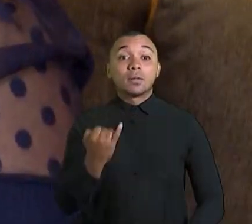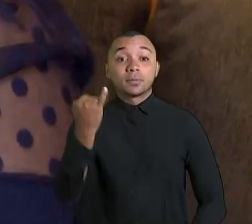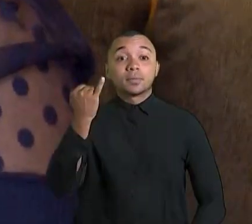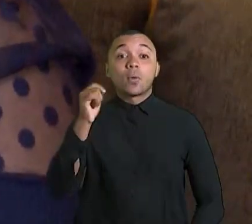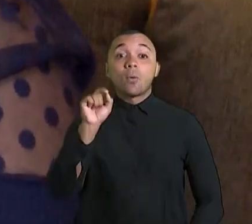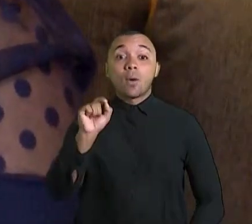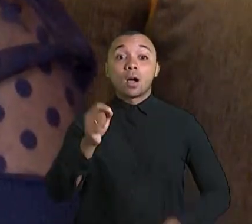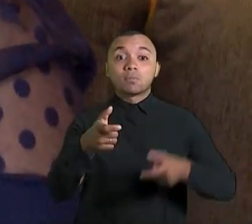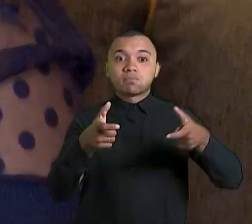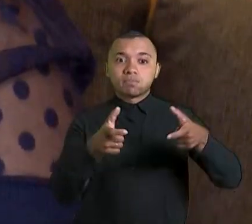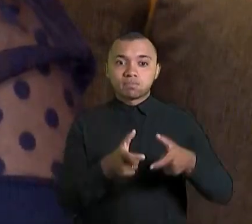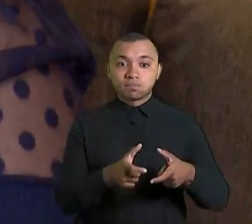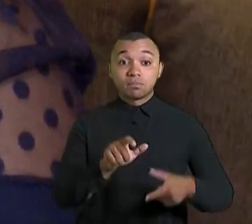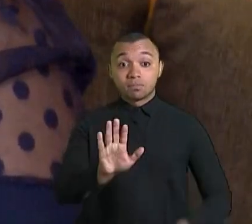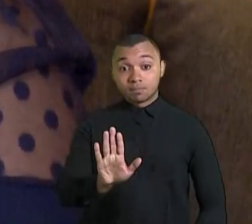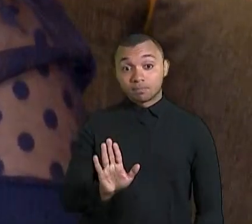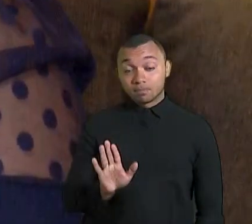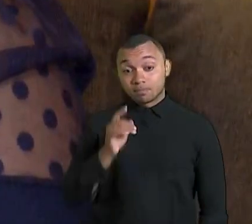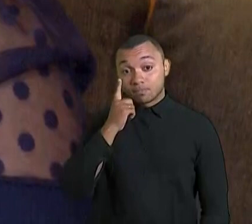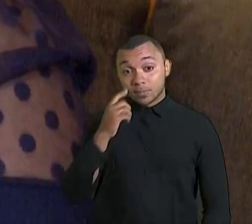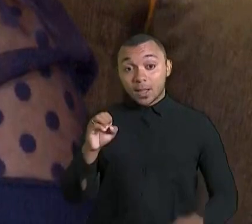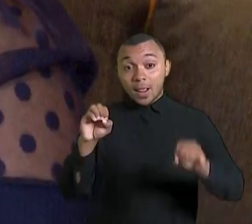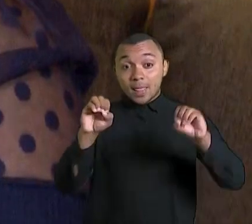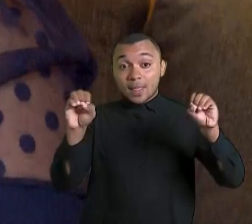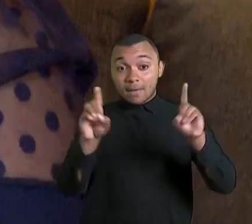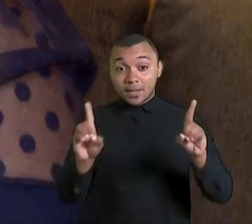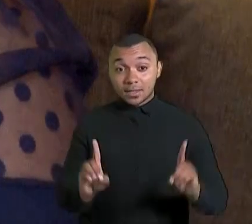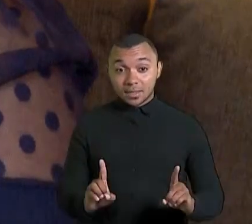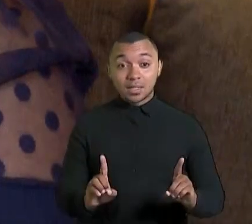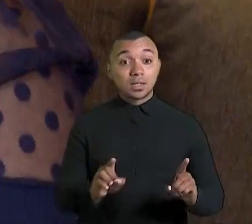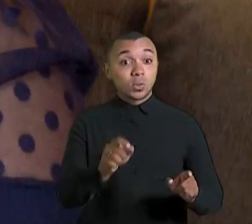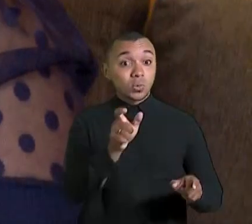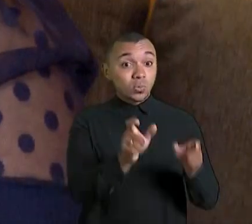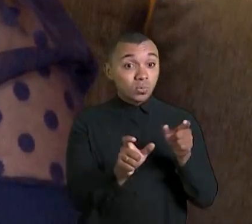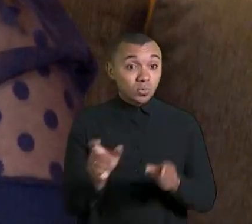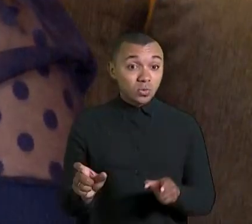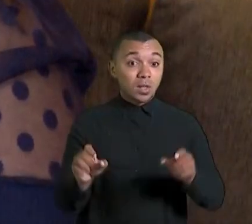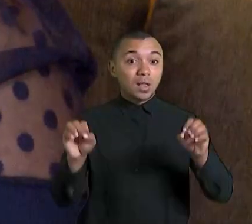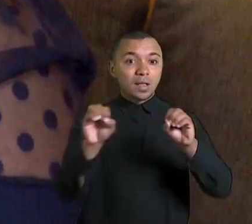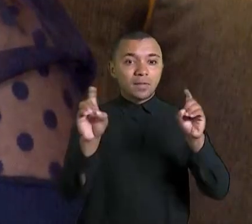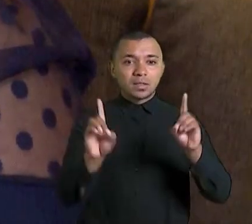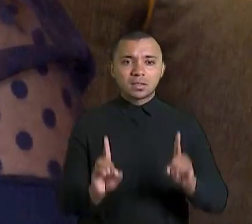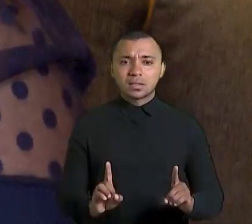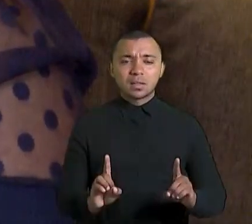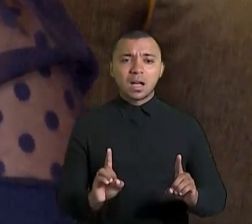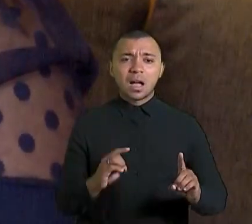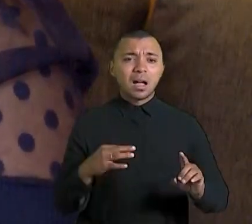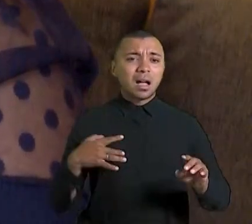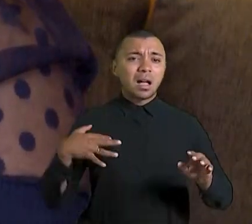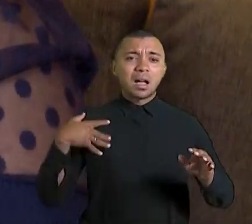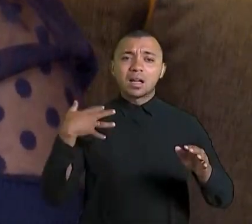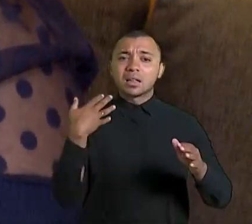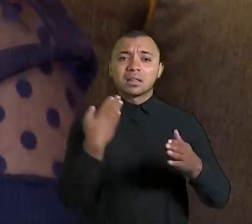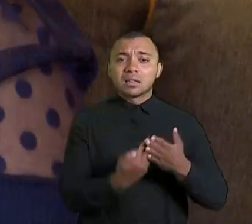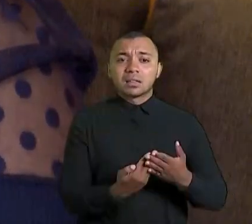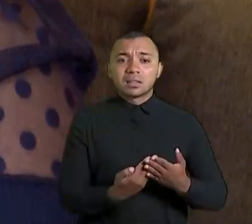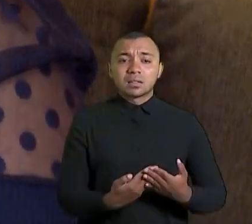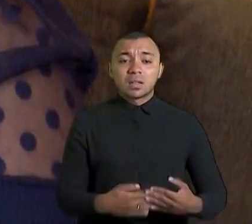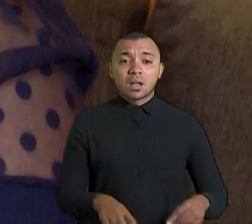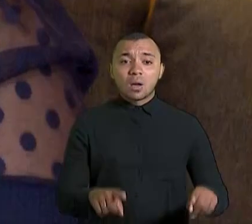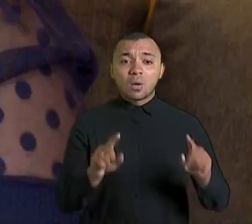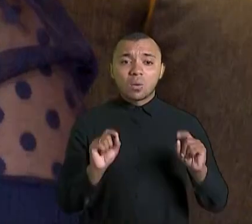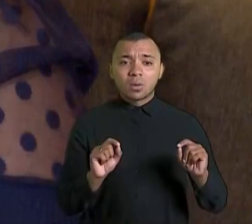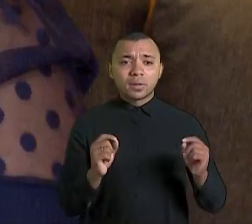minorias. Mas a pessoa com deficiência, ela continua ainda sendo relegada a uma posição, no